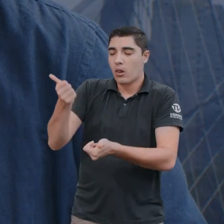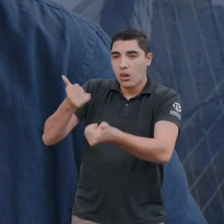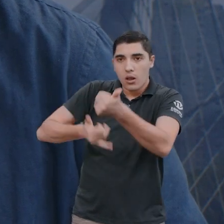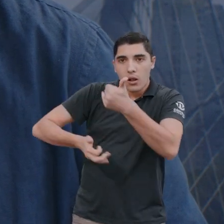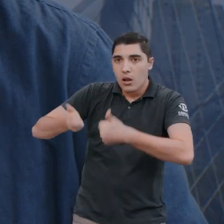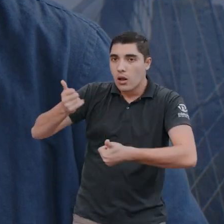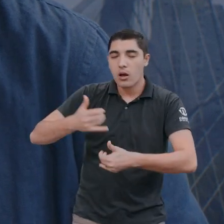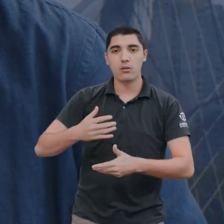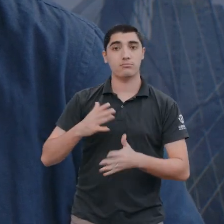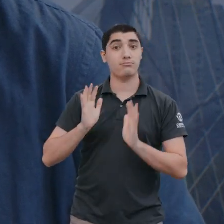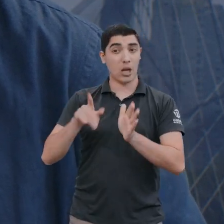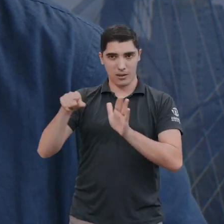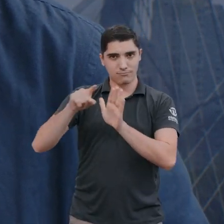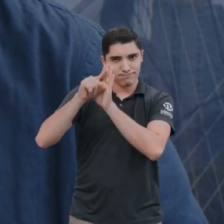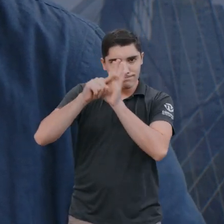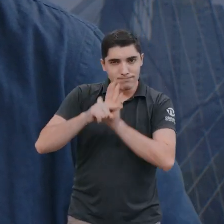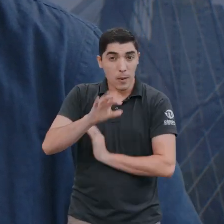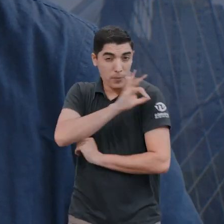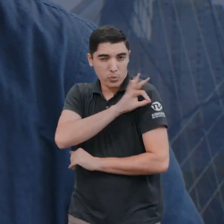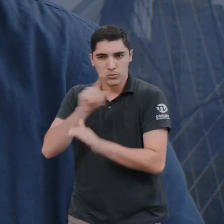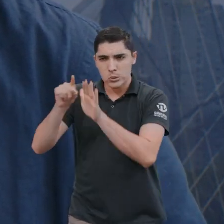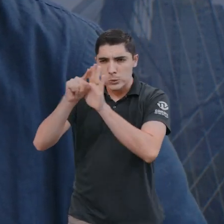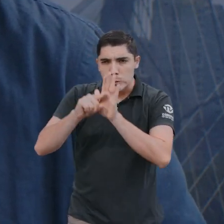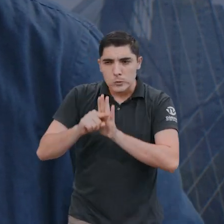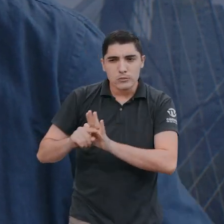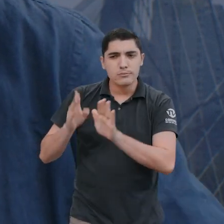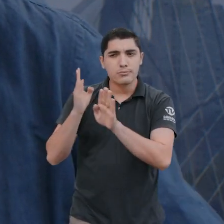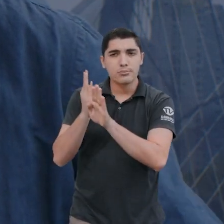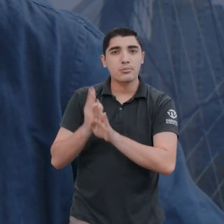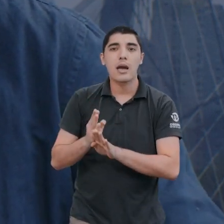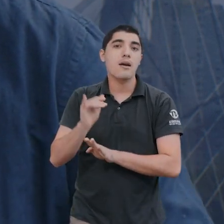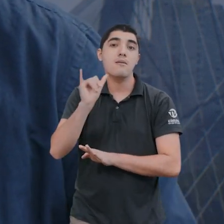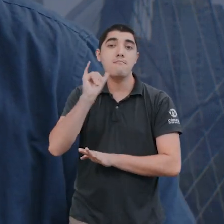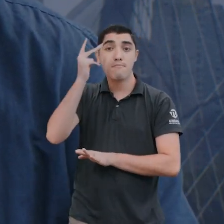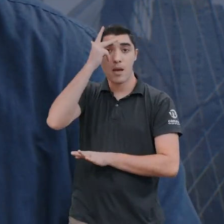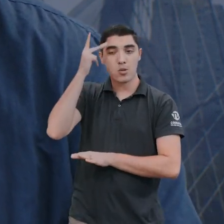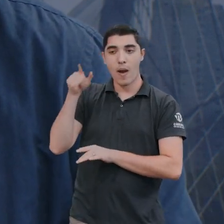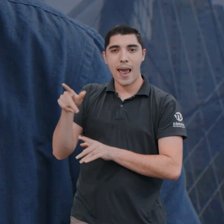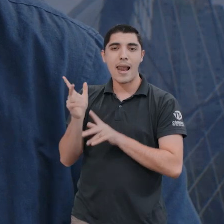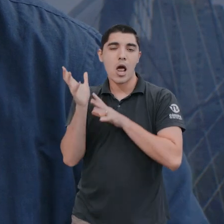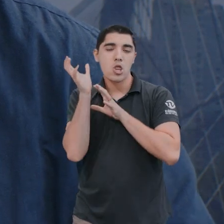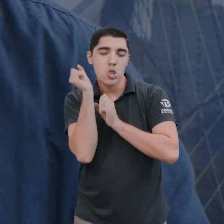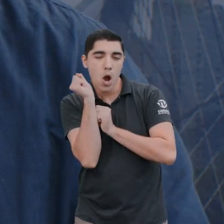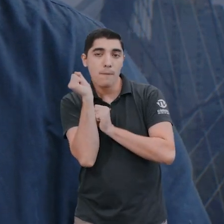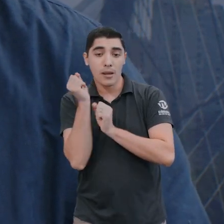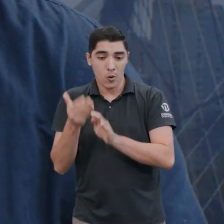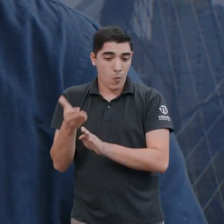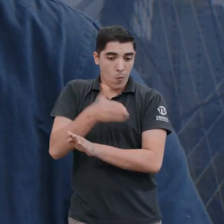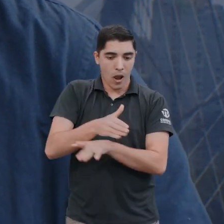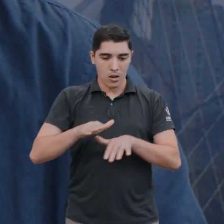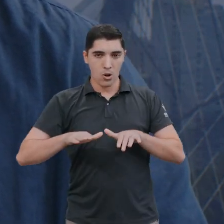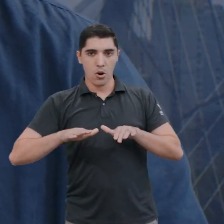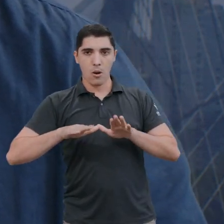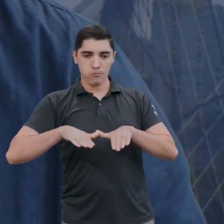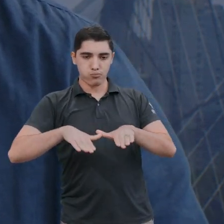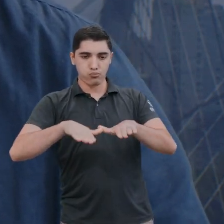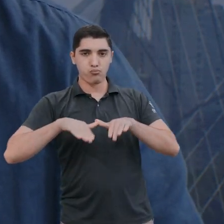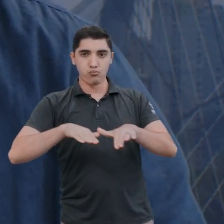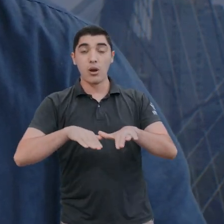retratadas nessa investigação, como pessoas que dormiam ao lado da máquina de costura, pessoas